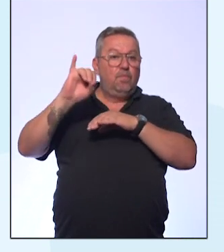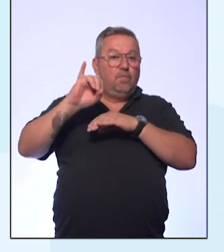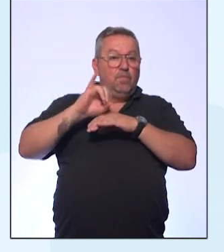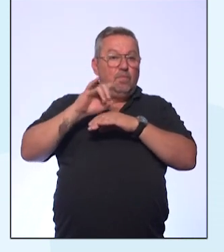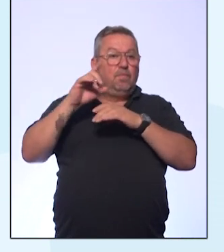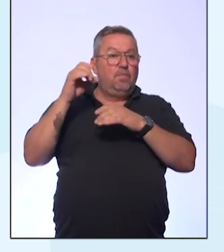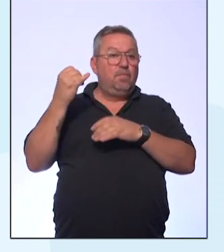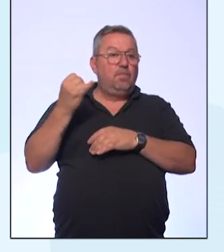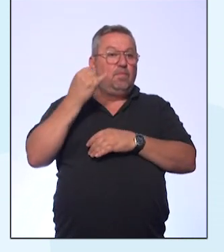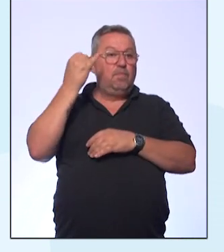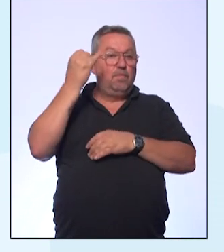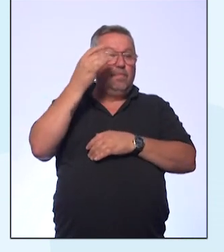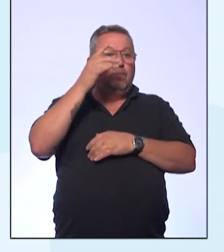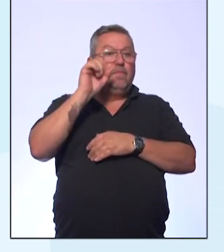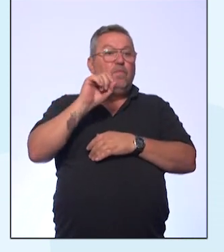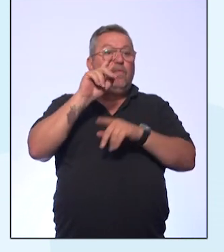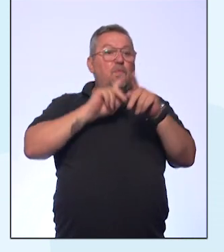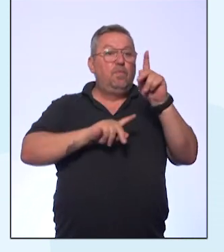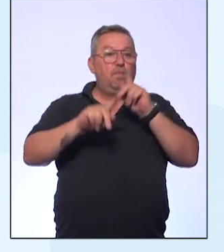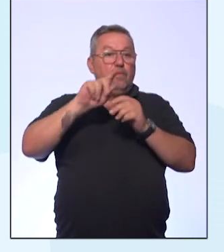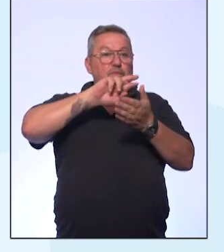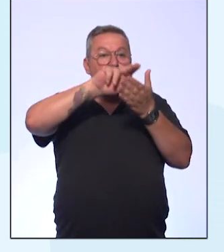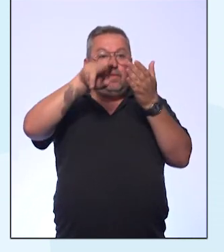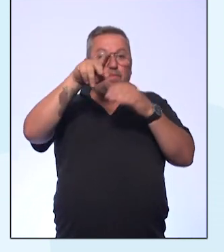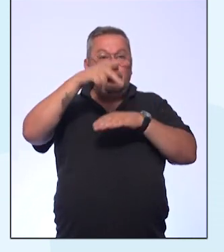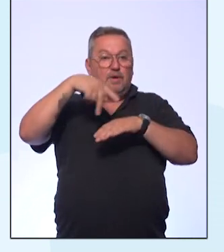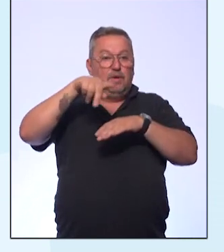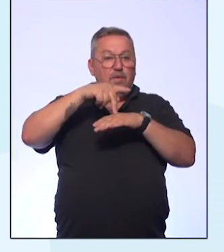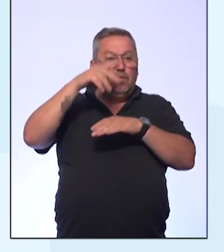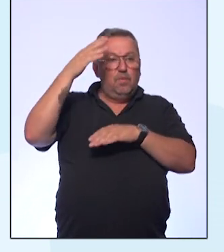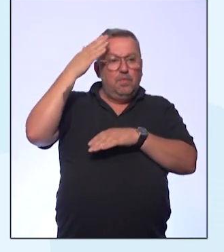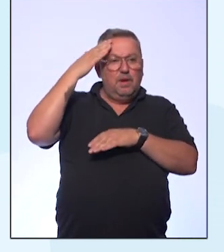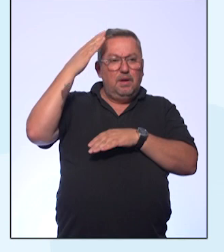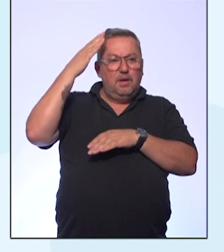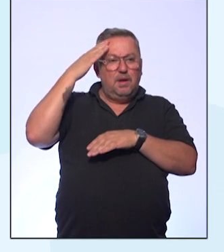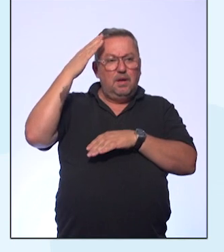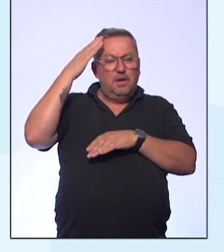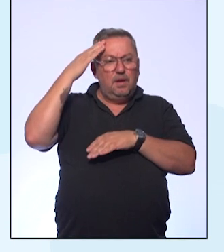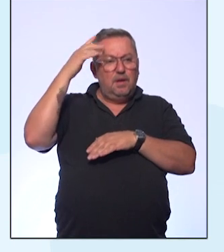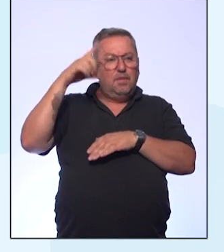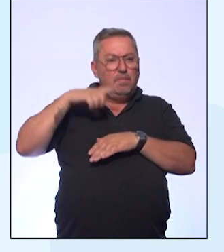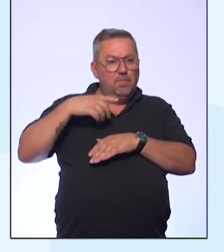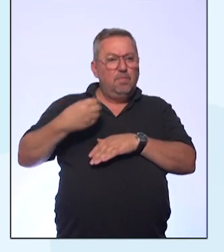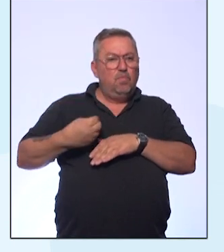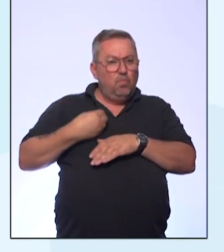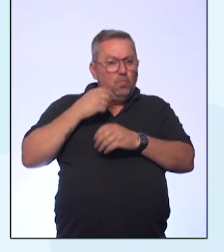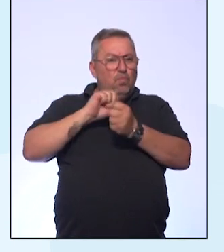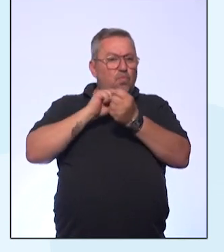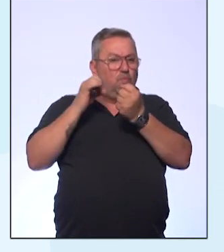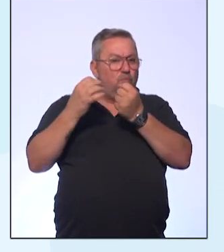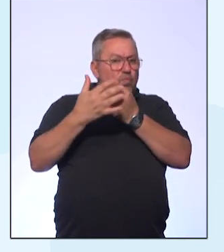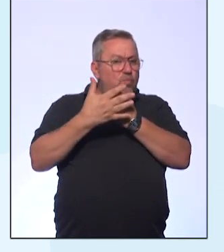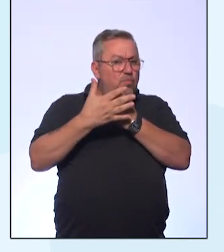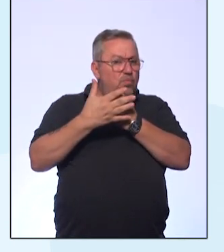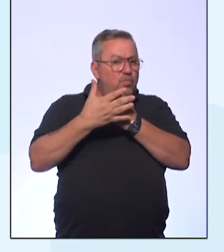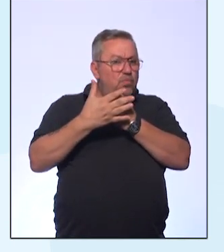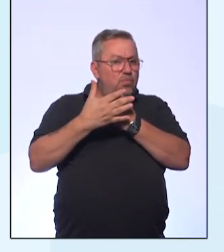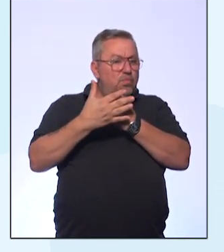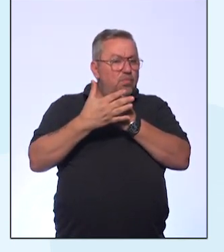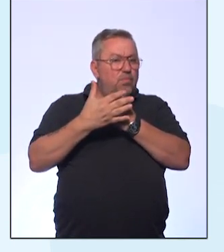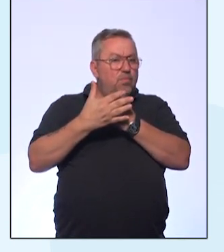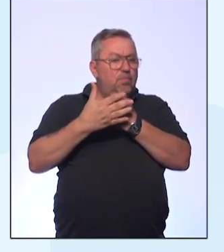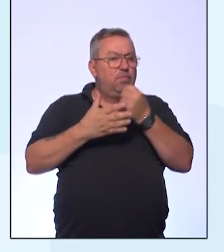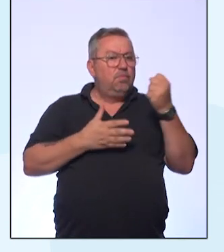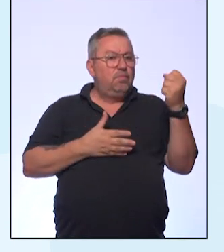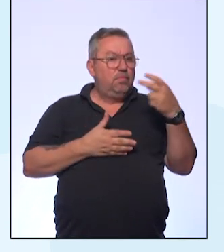foi fundamental para que as populações de vários países soubessem da existência do novo coronavírus?